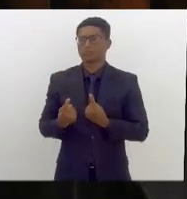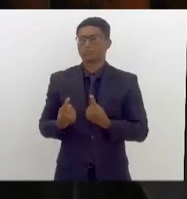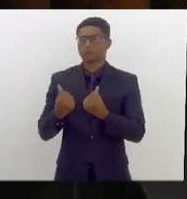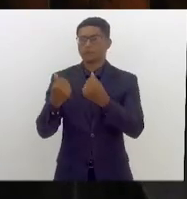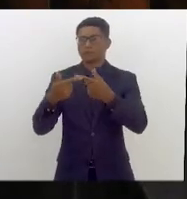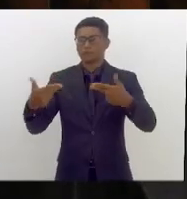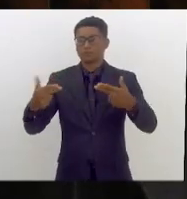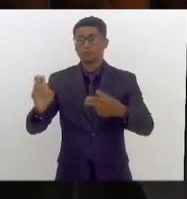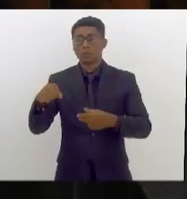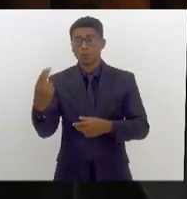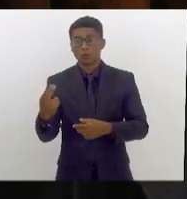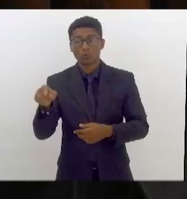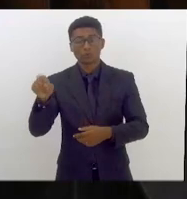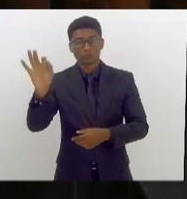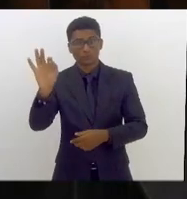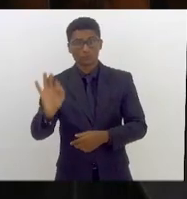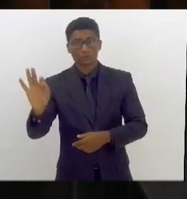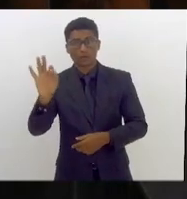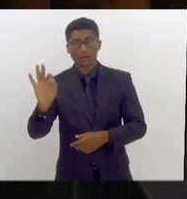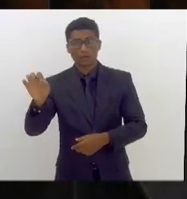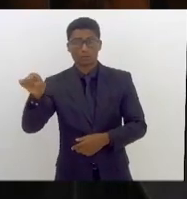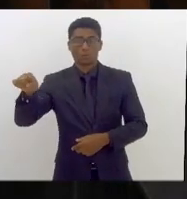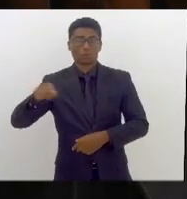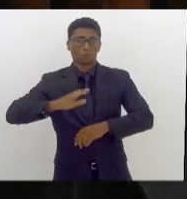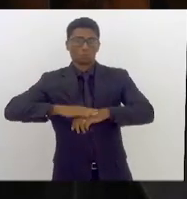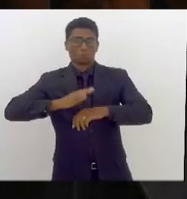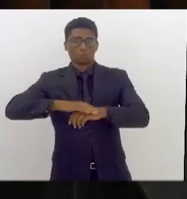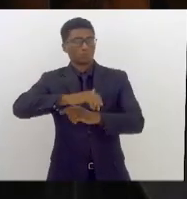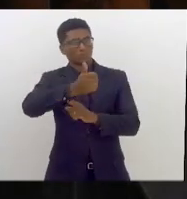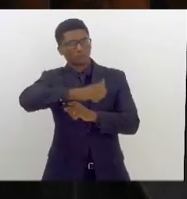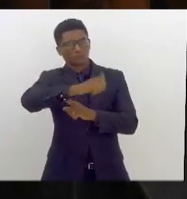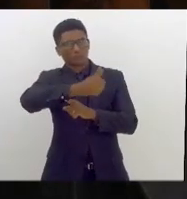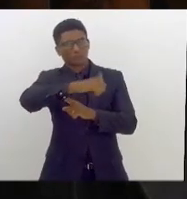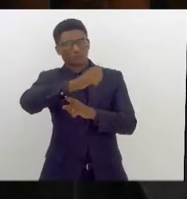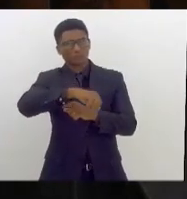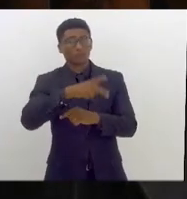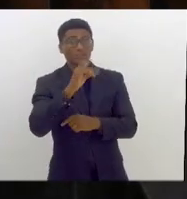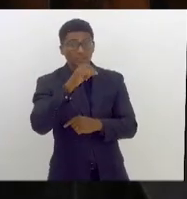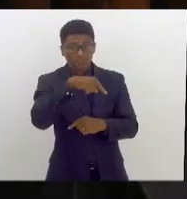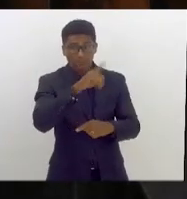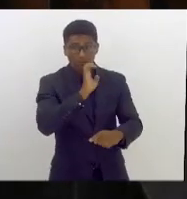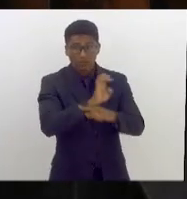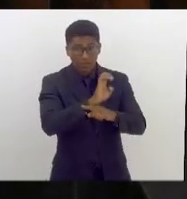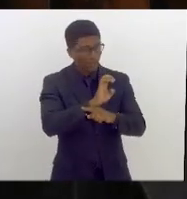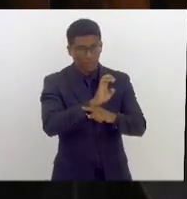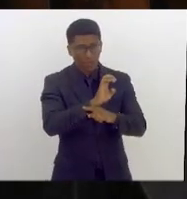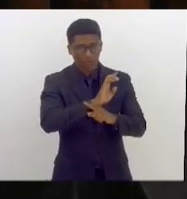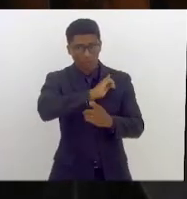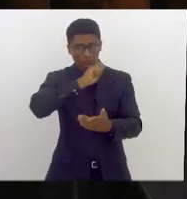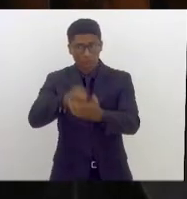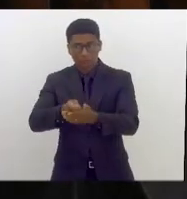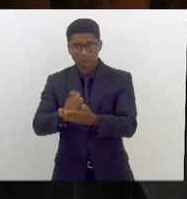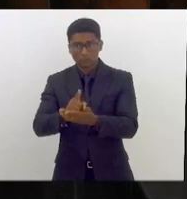que a União é o avalista. Então, o Estado não pagando, o avalista paga e o Estado passa a